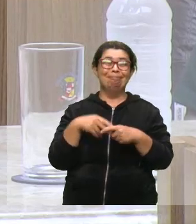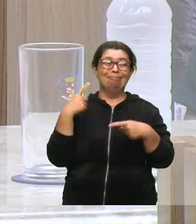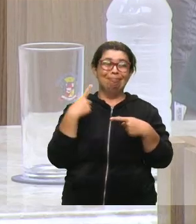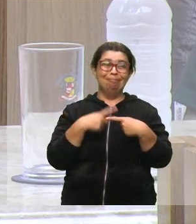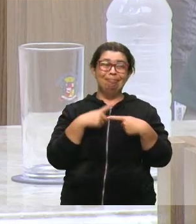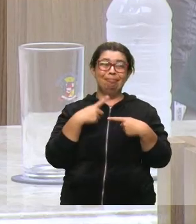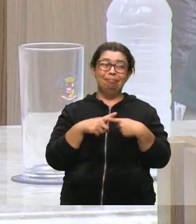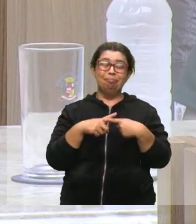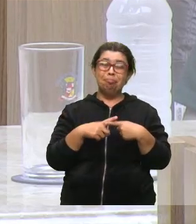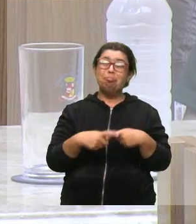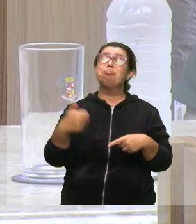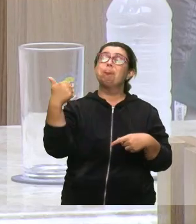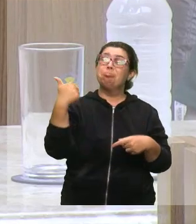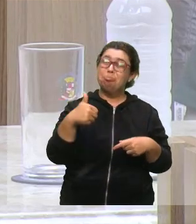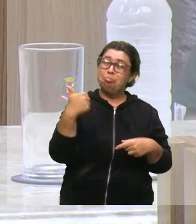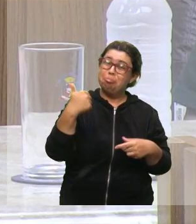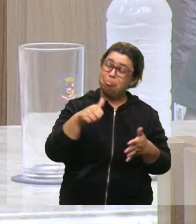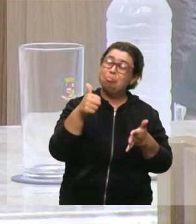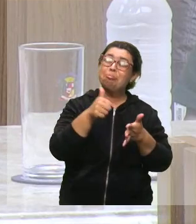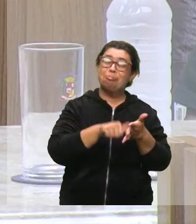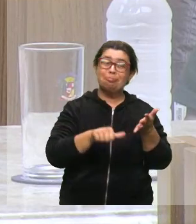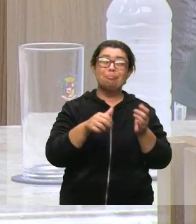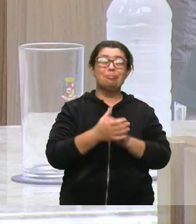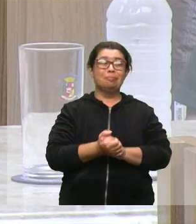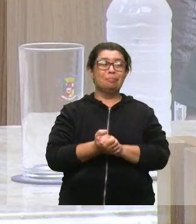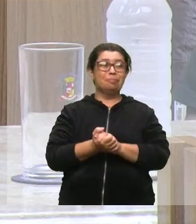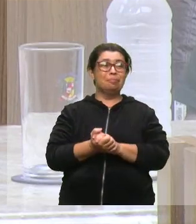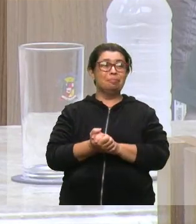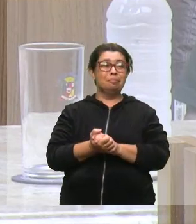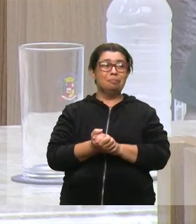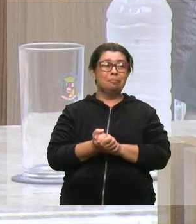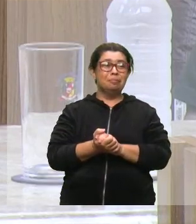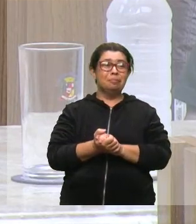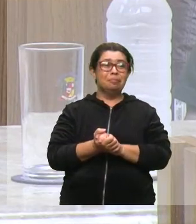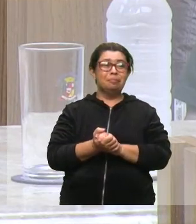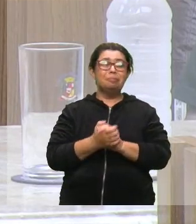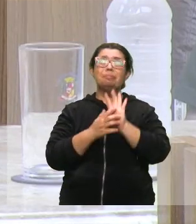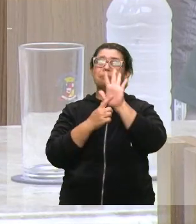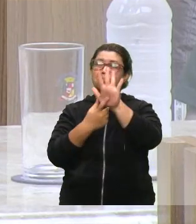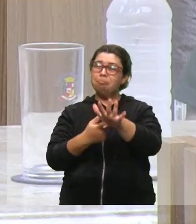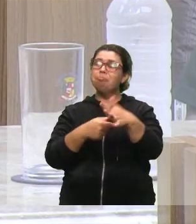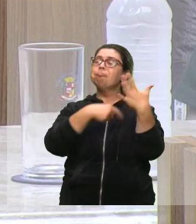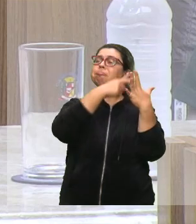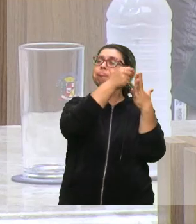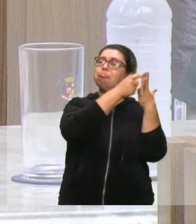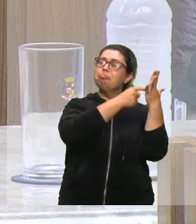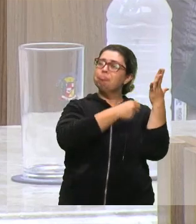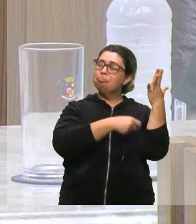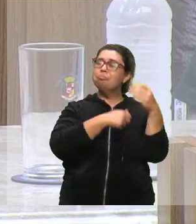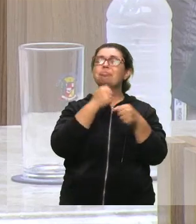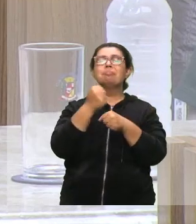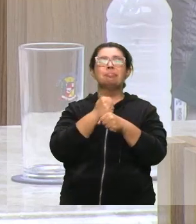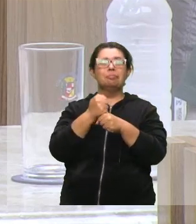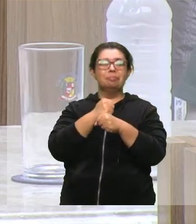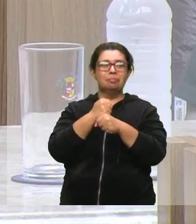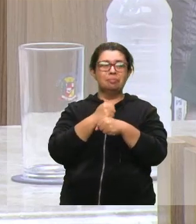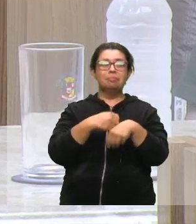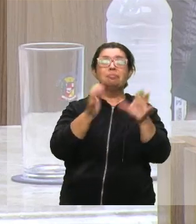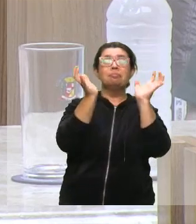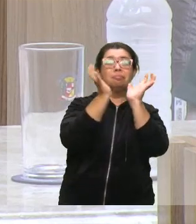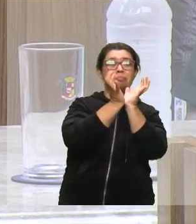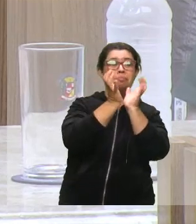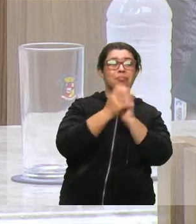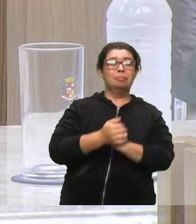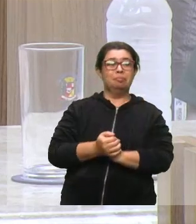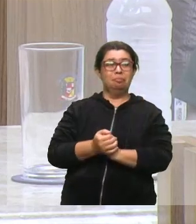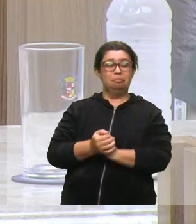pela primeira vez, foi nos apresentado o orçamento anual no Conselho, passou